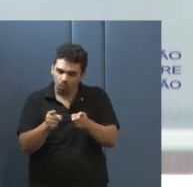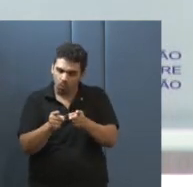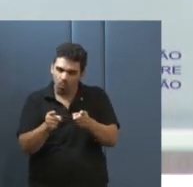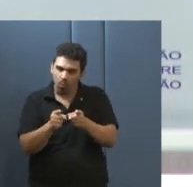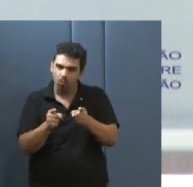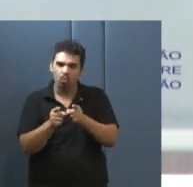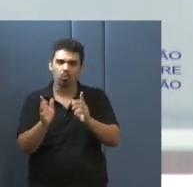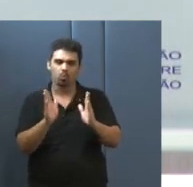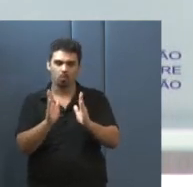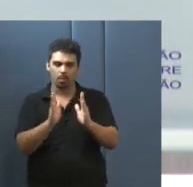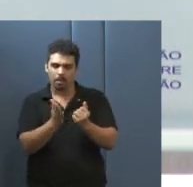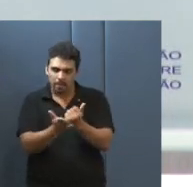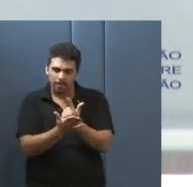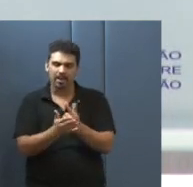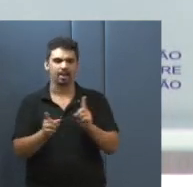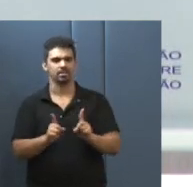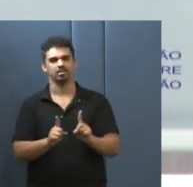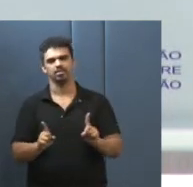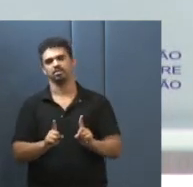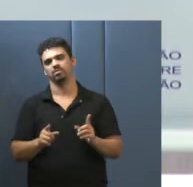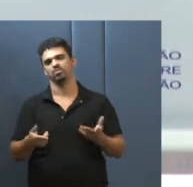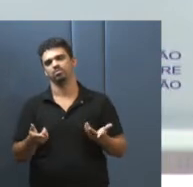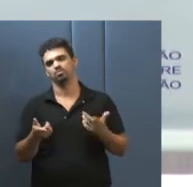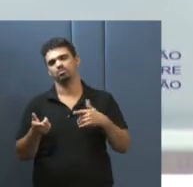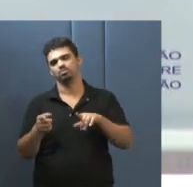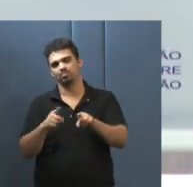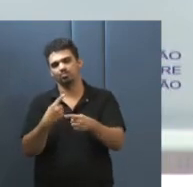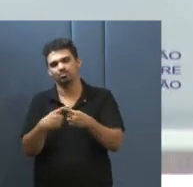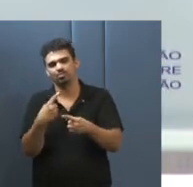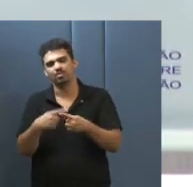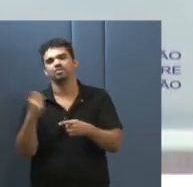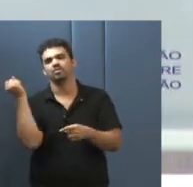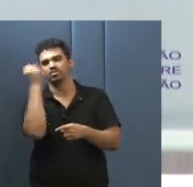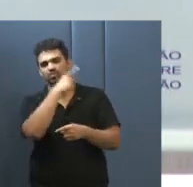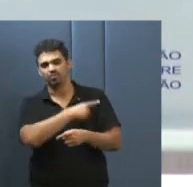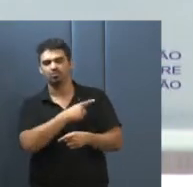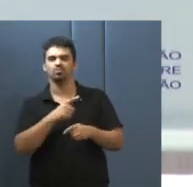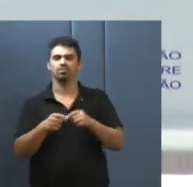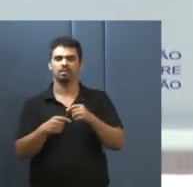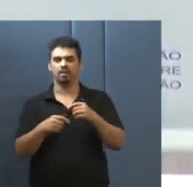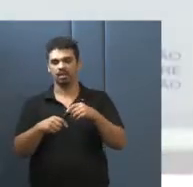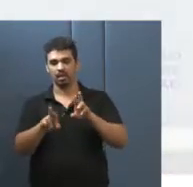no processo negocial, de forma a não minar a capacidade negocial de cada país.